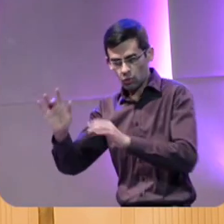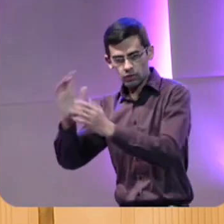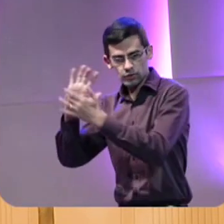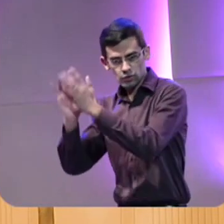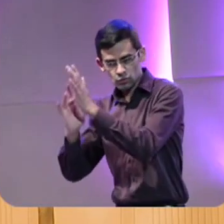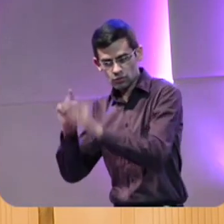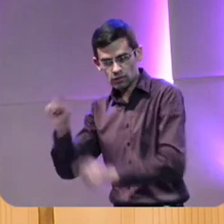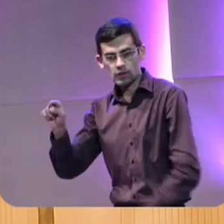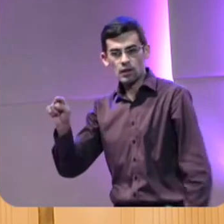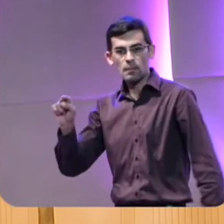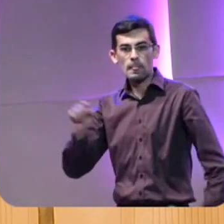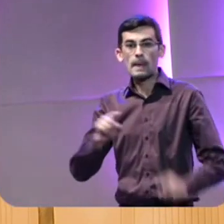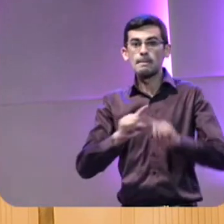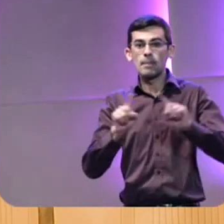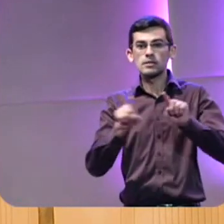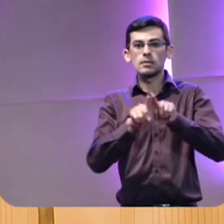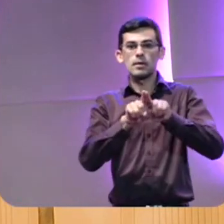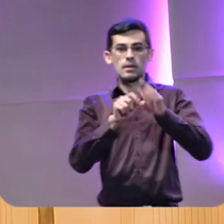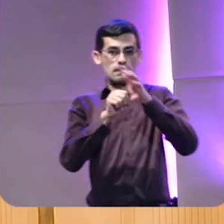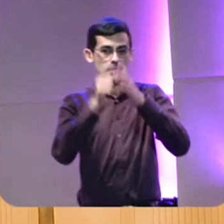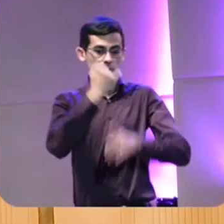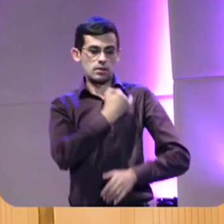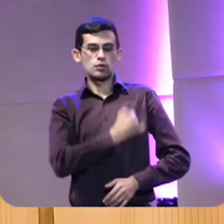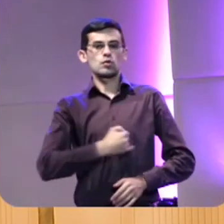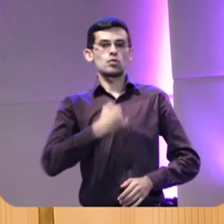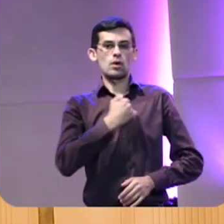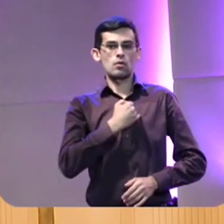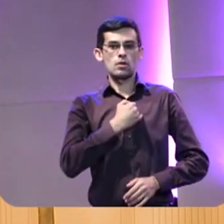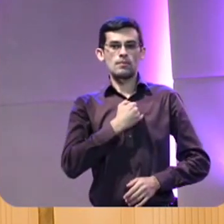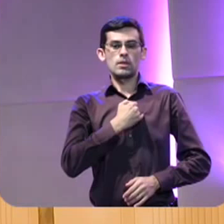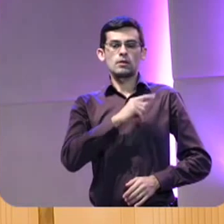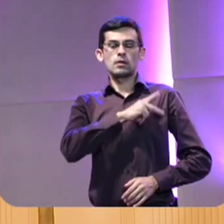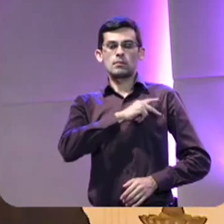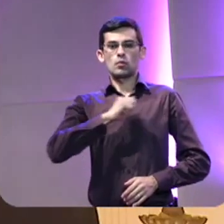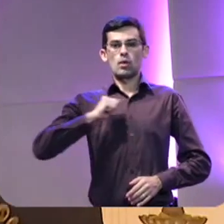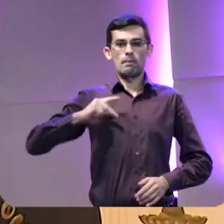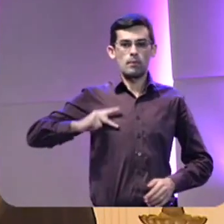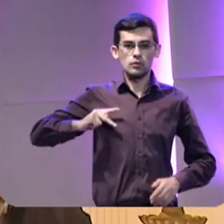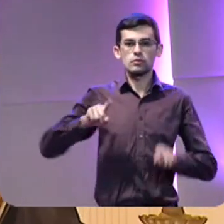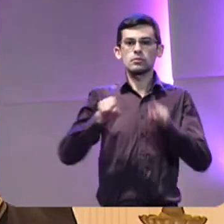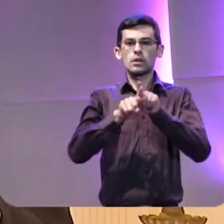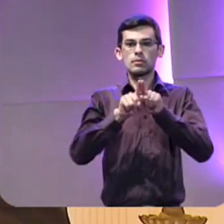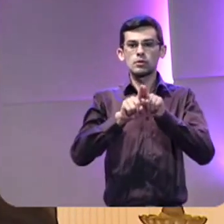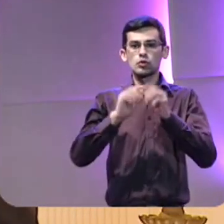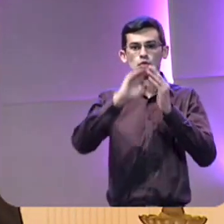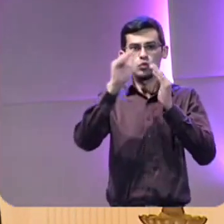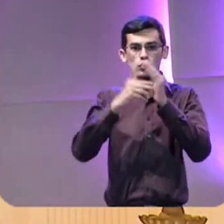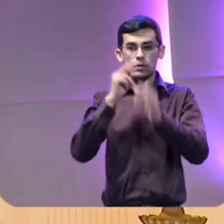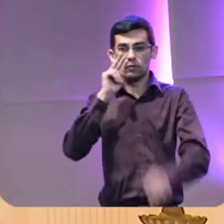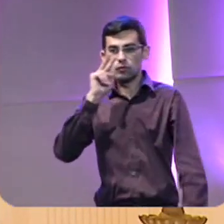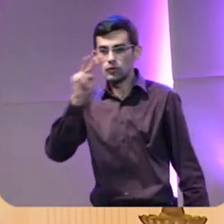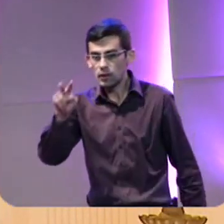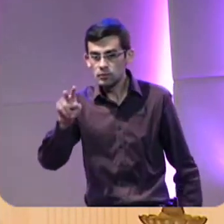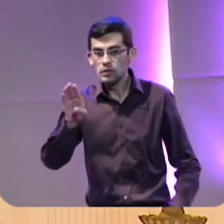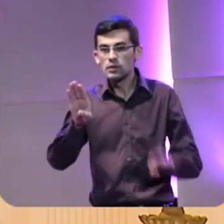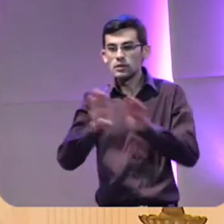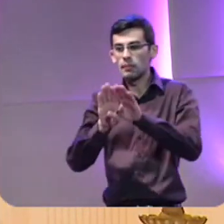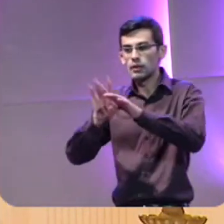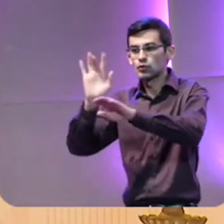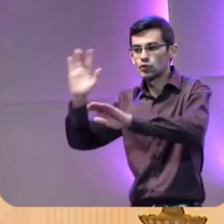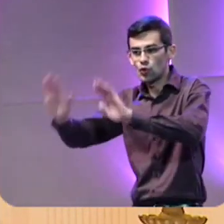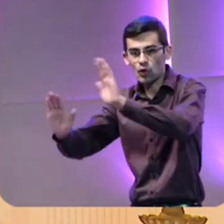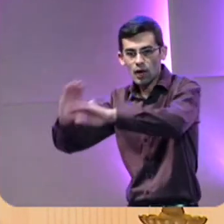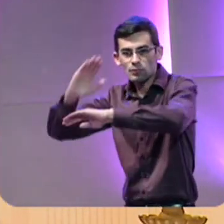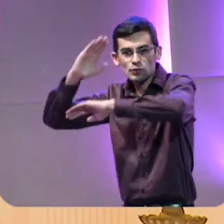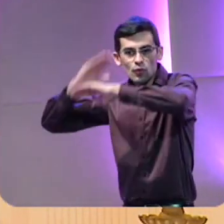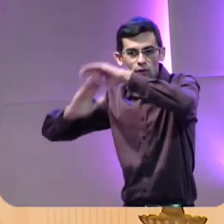Jesus, porque lá em 1 João, o apóstolo vai dizer assim: aquilo que vimos e que tocamos